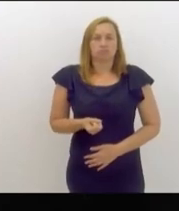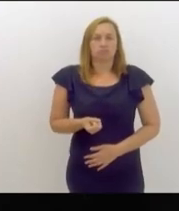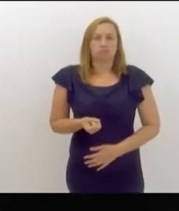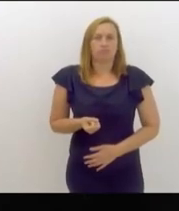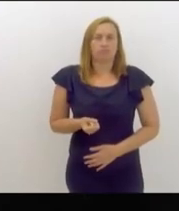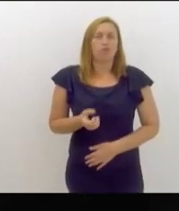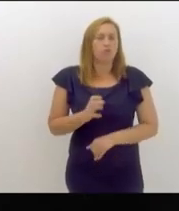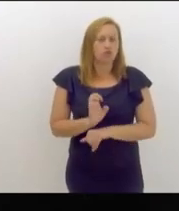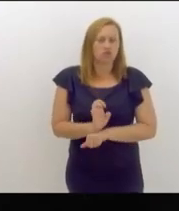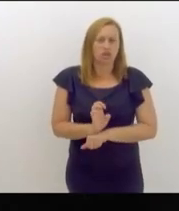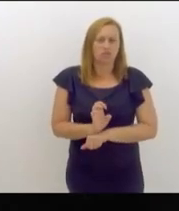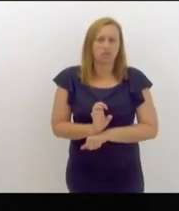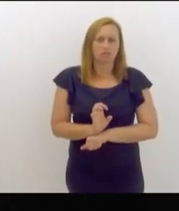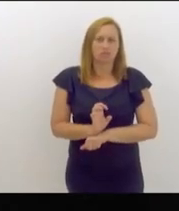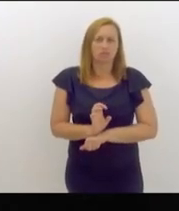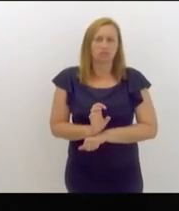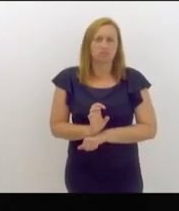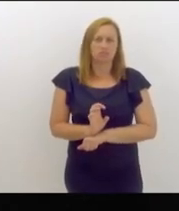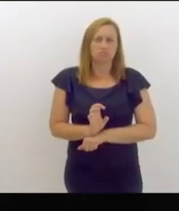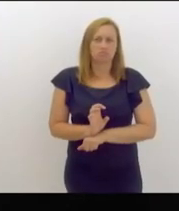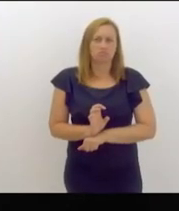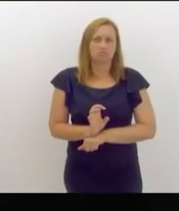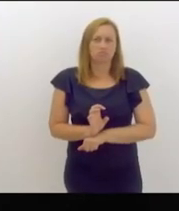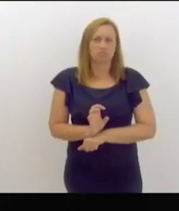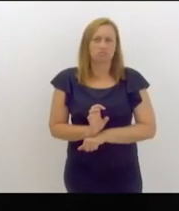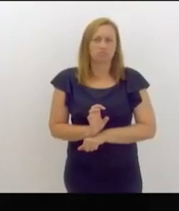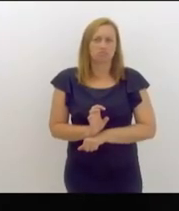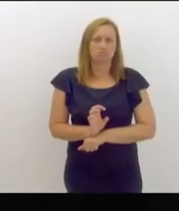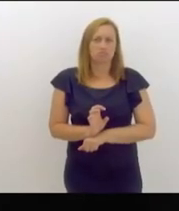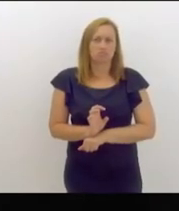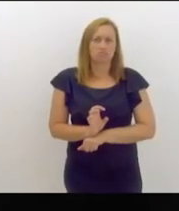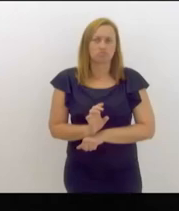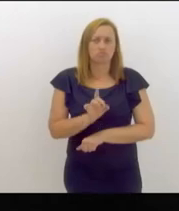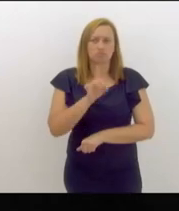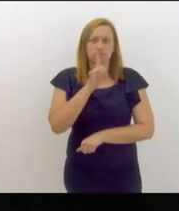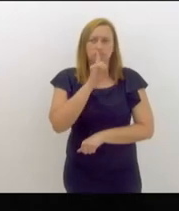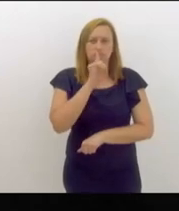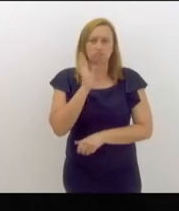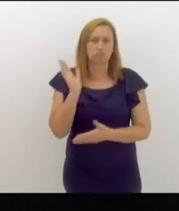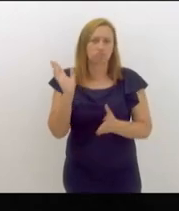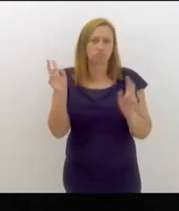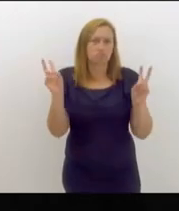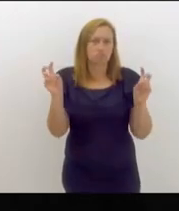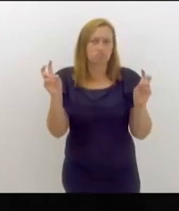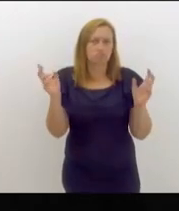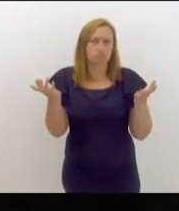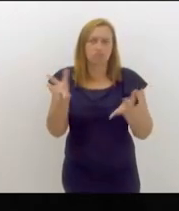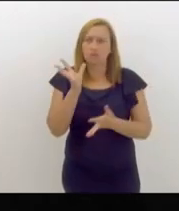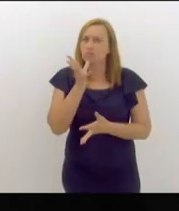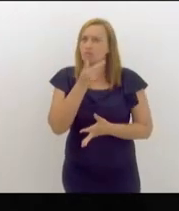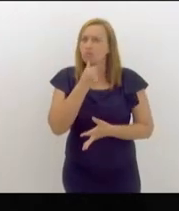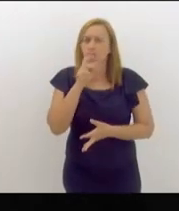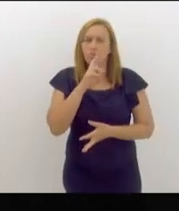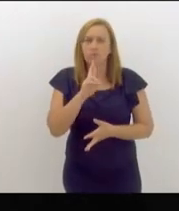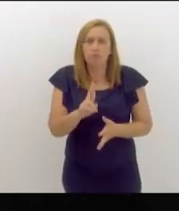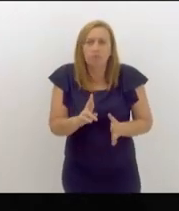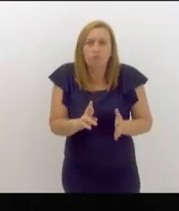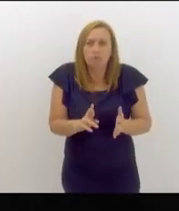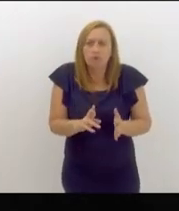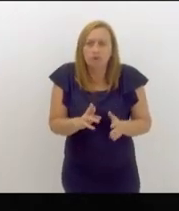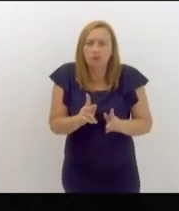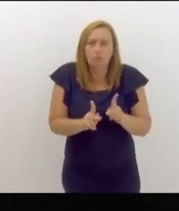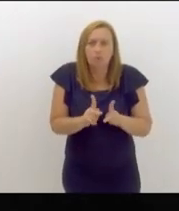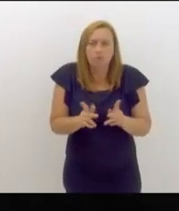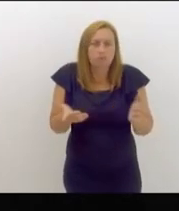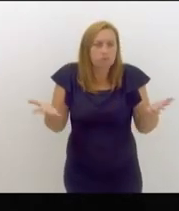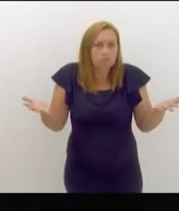o estado ter ficado o governo ter ficado inerte diante dessa situação a demora de responder Inclusive a população